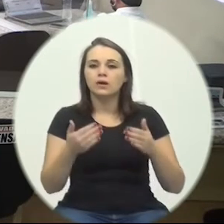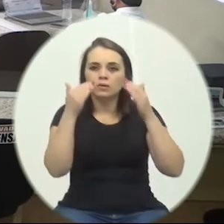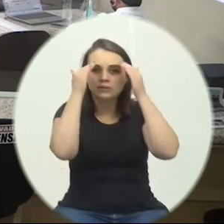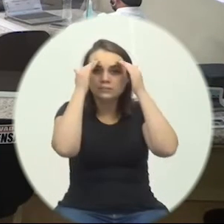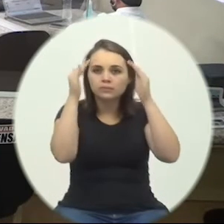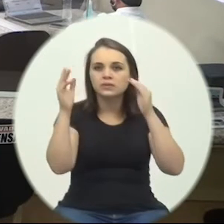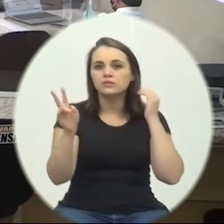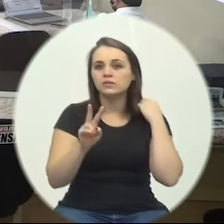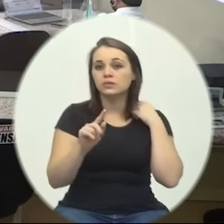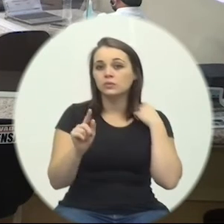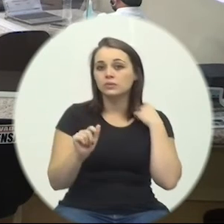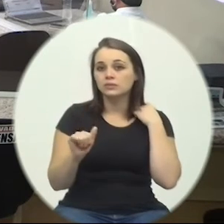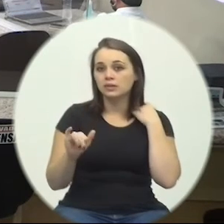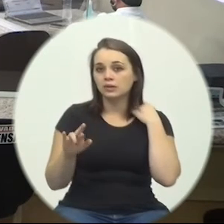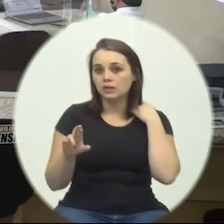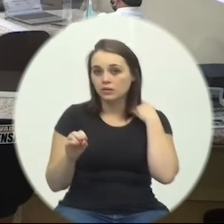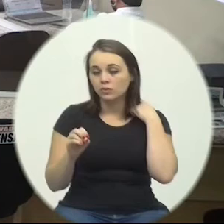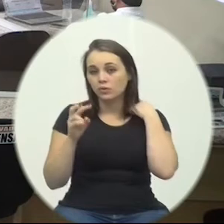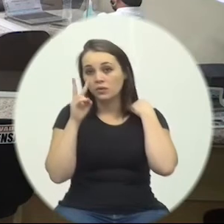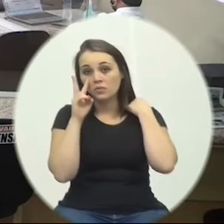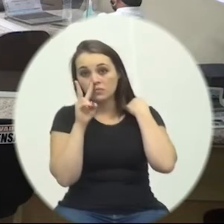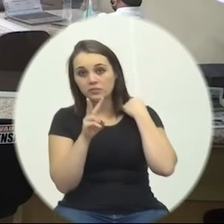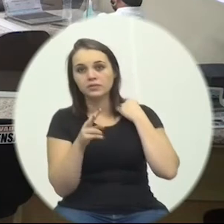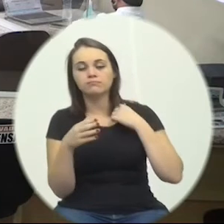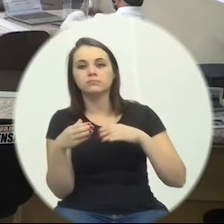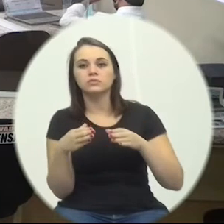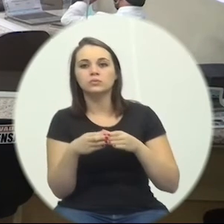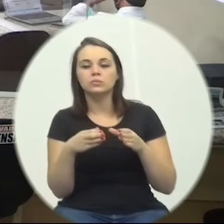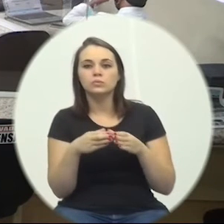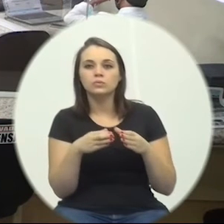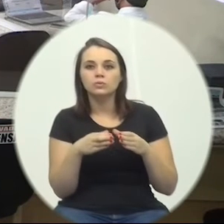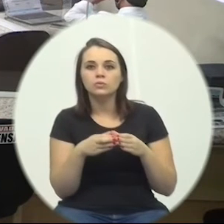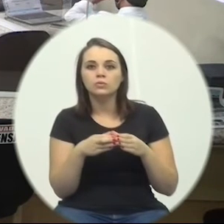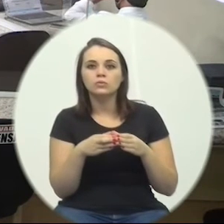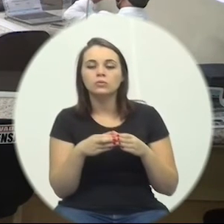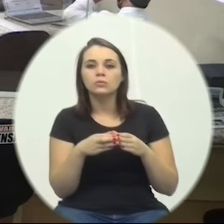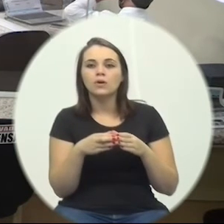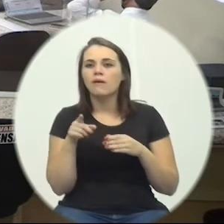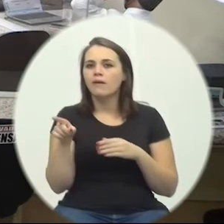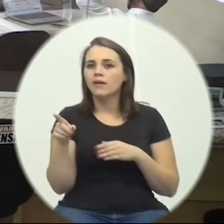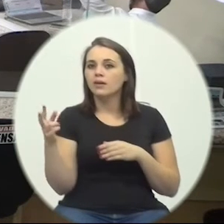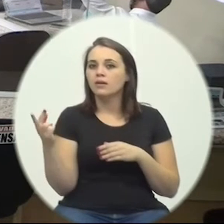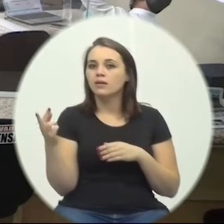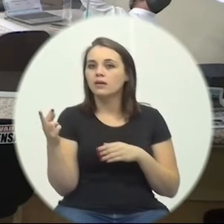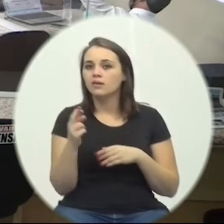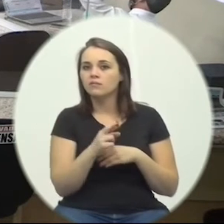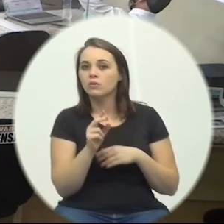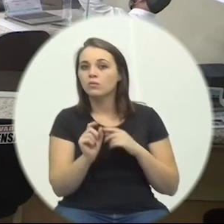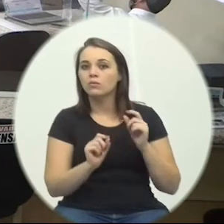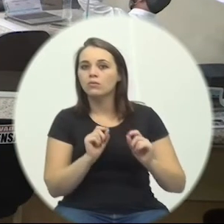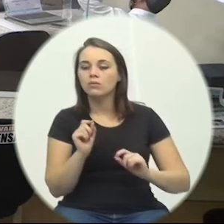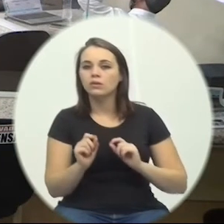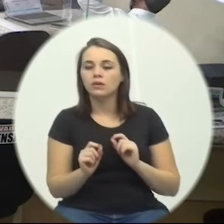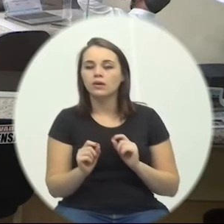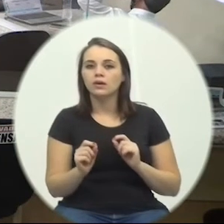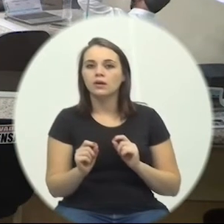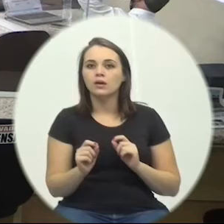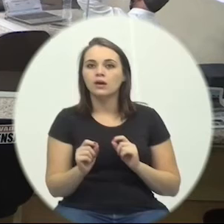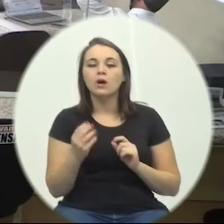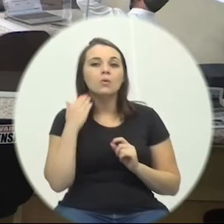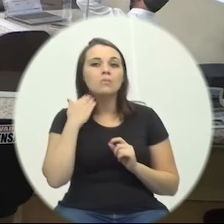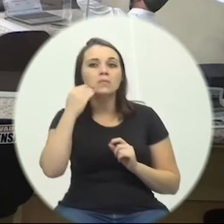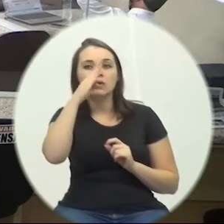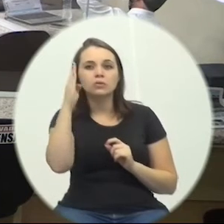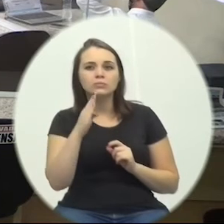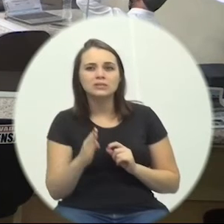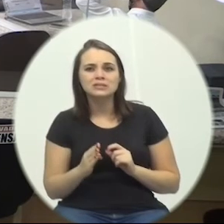Casagrande, acompanhando no grupo, o vereador fez uma menção. Aquela rejeitada do Banco do Brasil foi